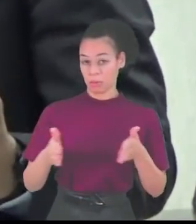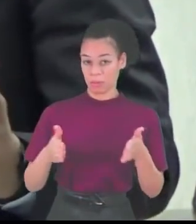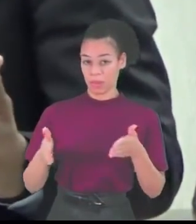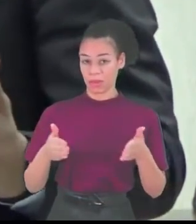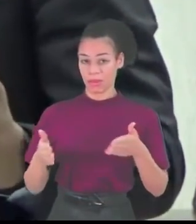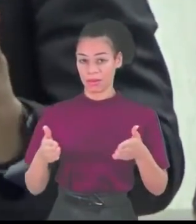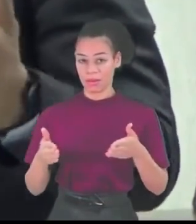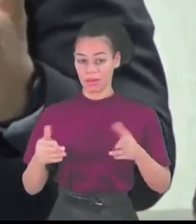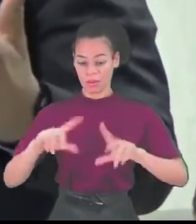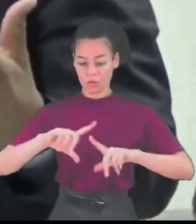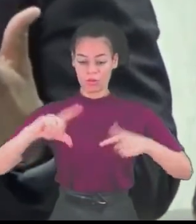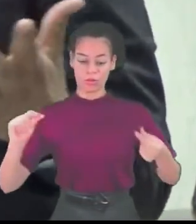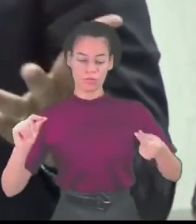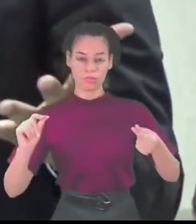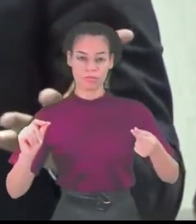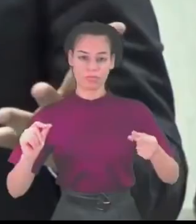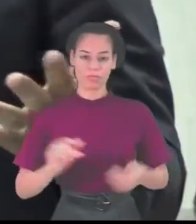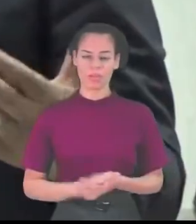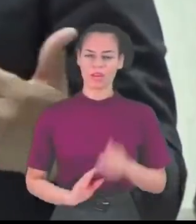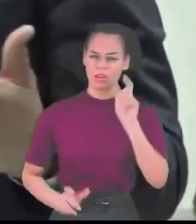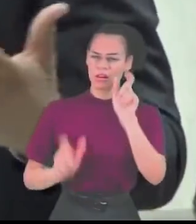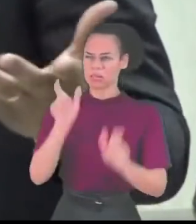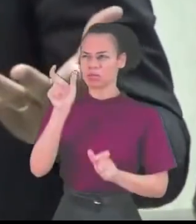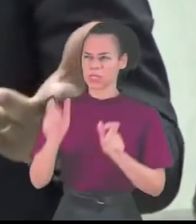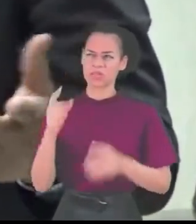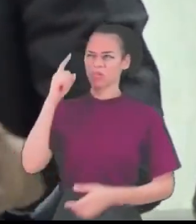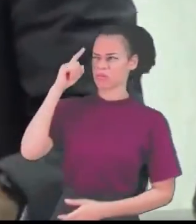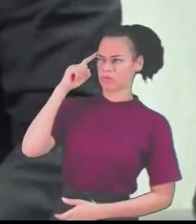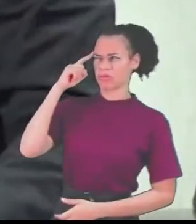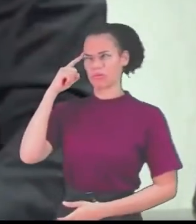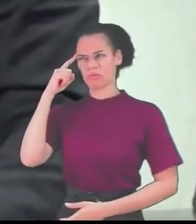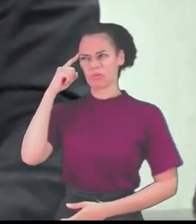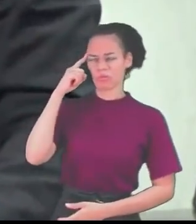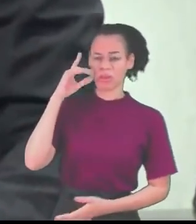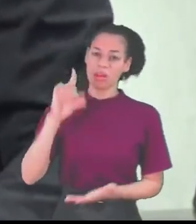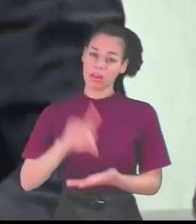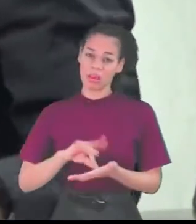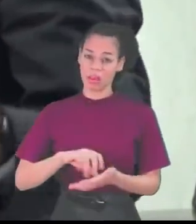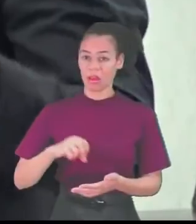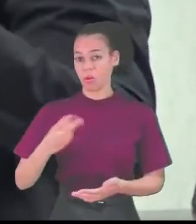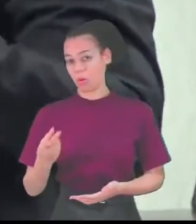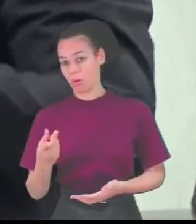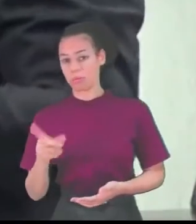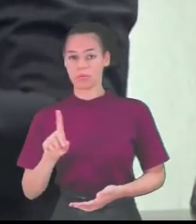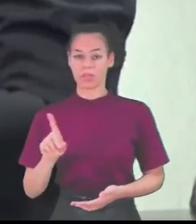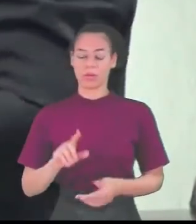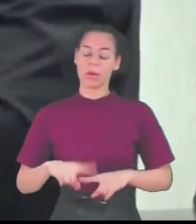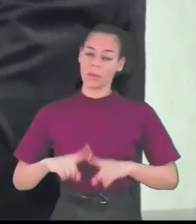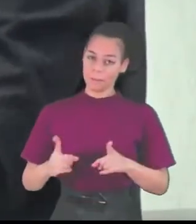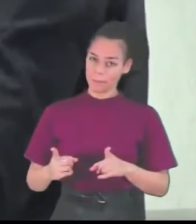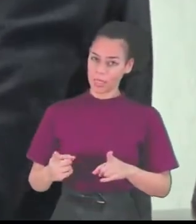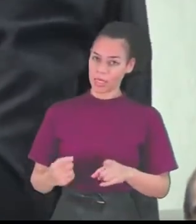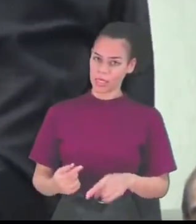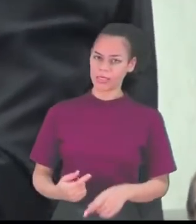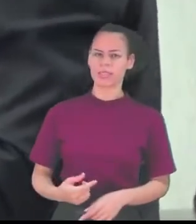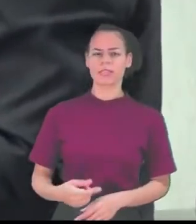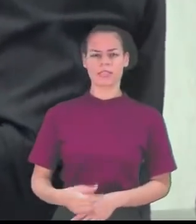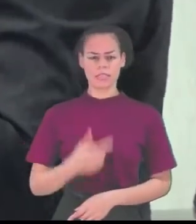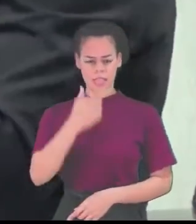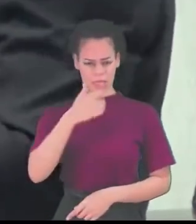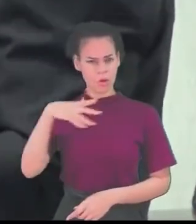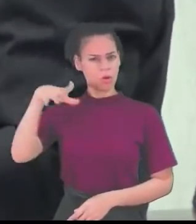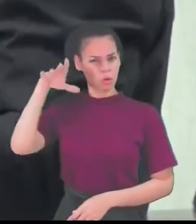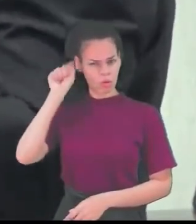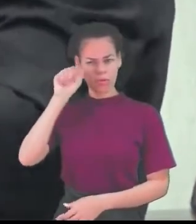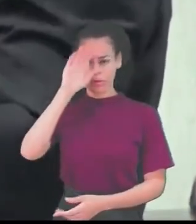as pessoas se questione Será que foi não foi mas eu ouvi e o acredito